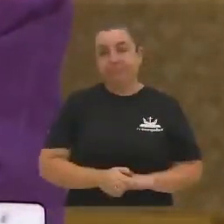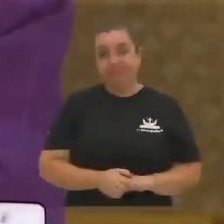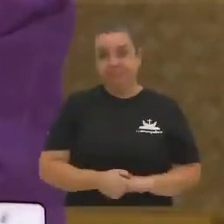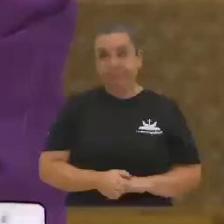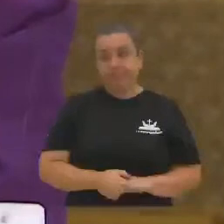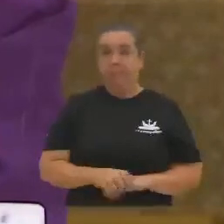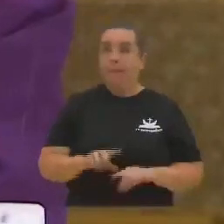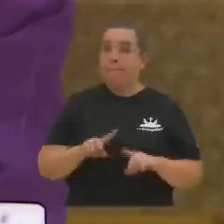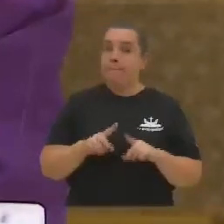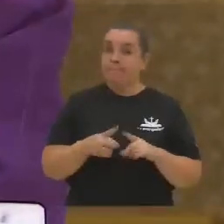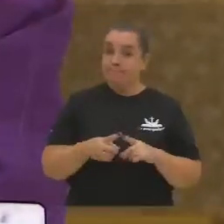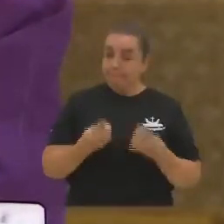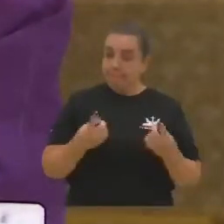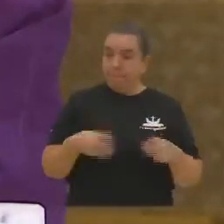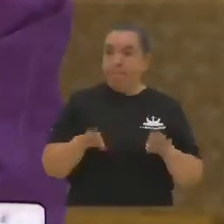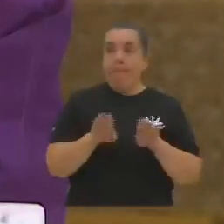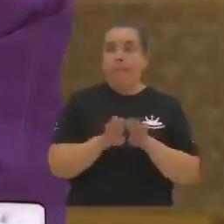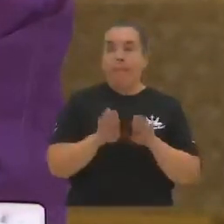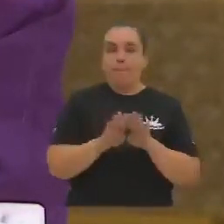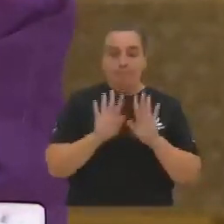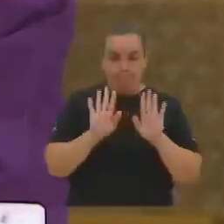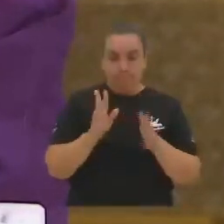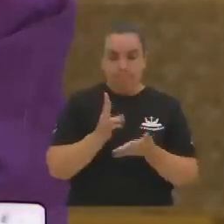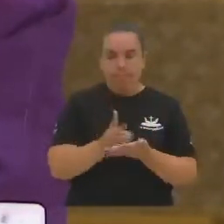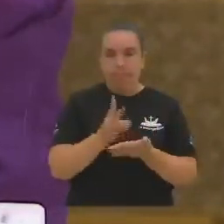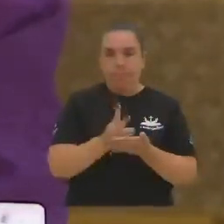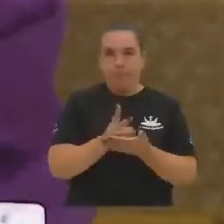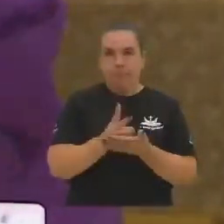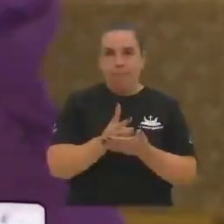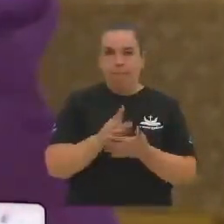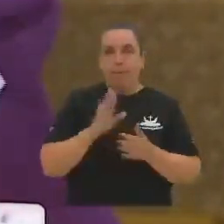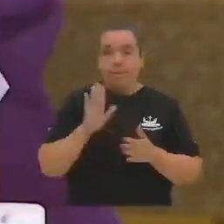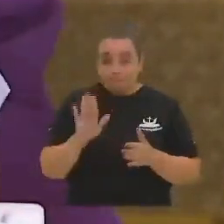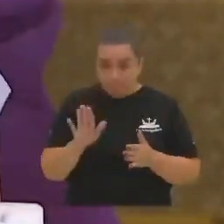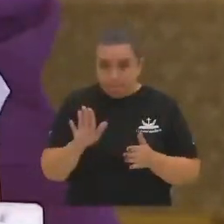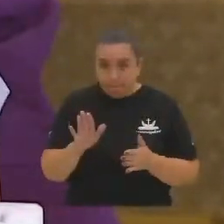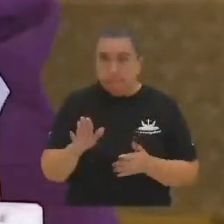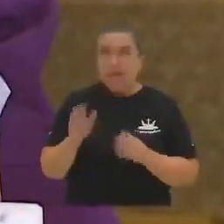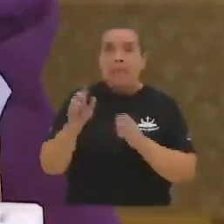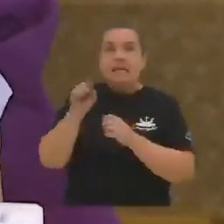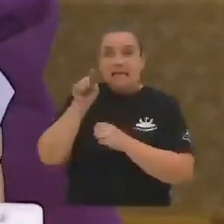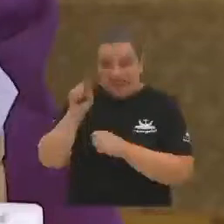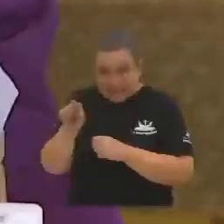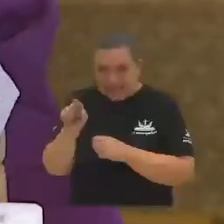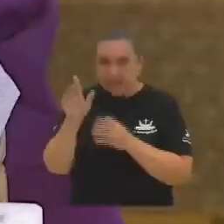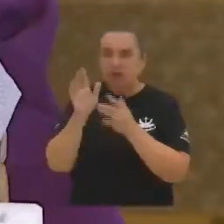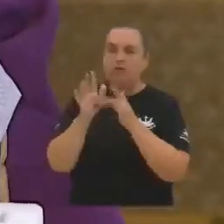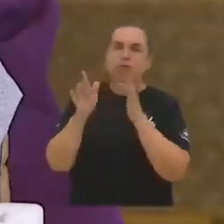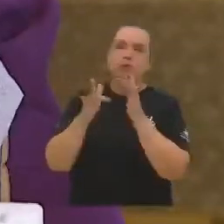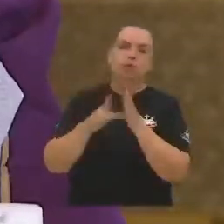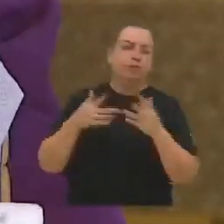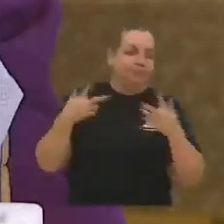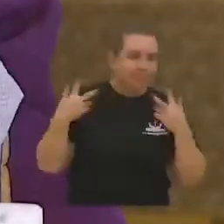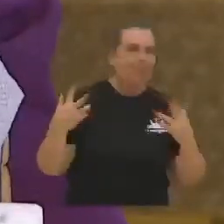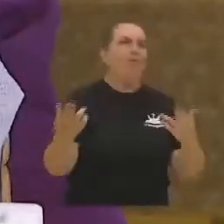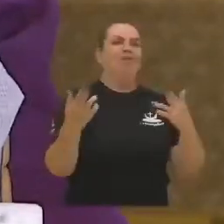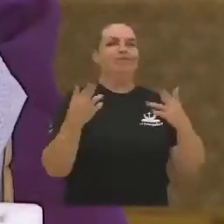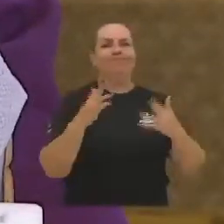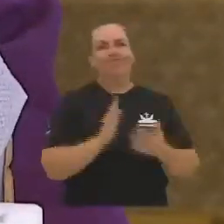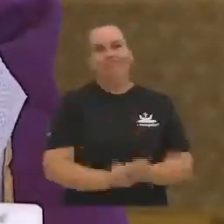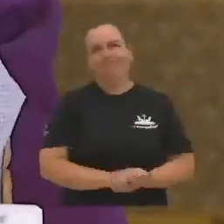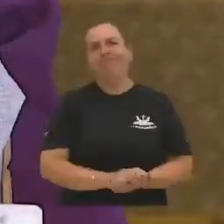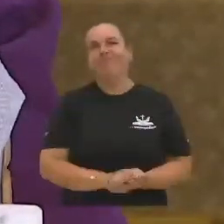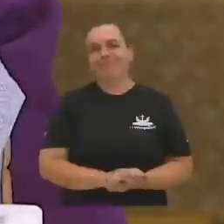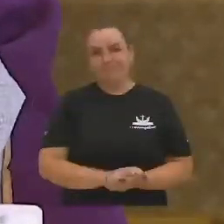Só que Ele diz mais, Ele diz que até com Ele vai ser também a